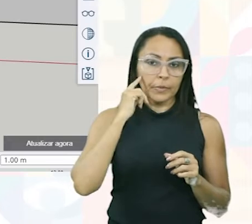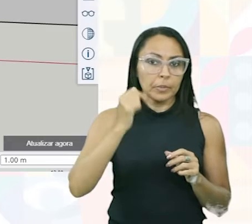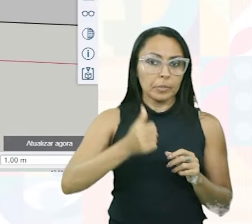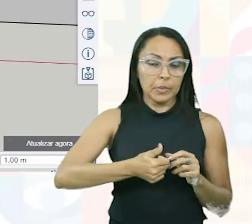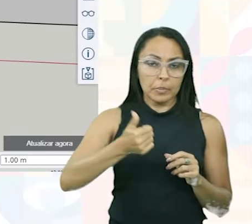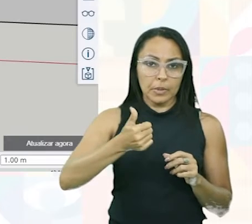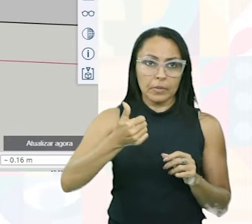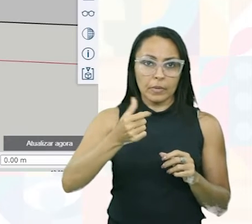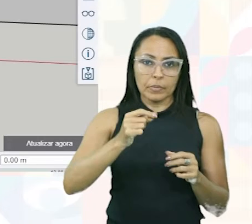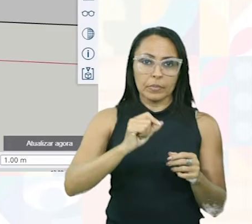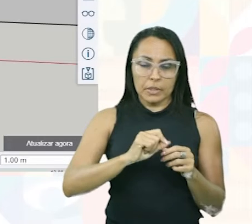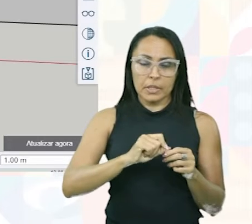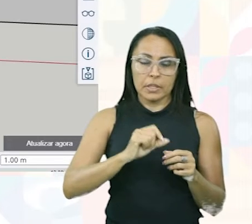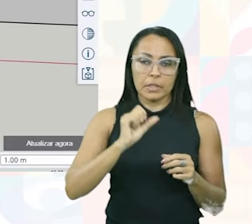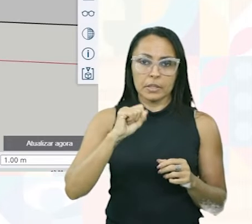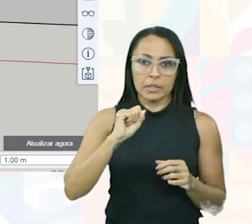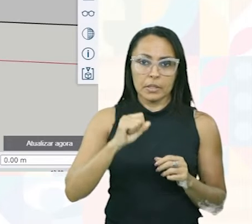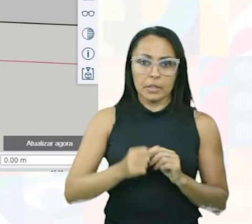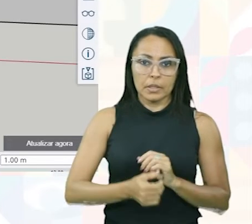ó,